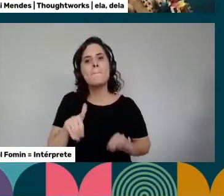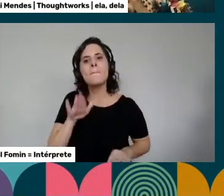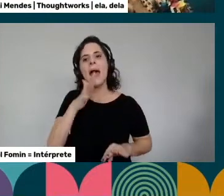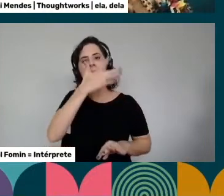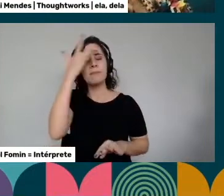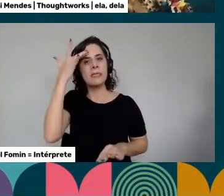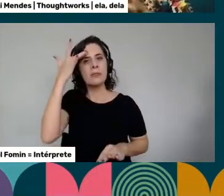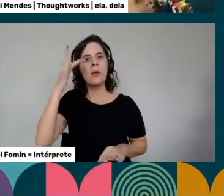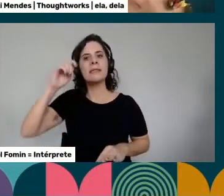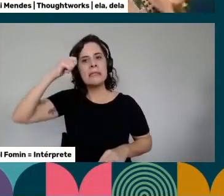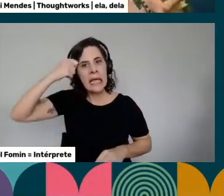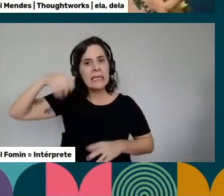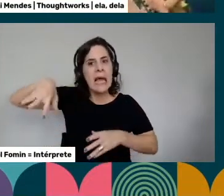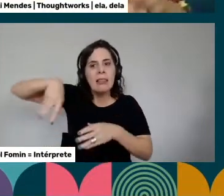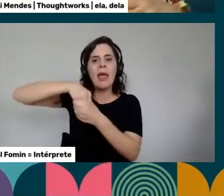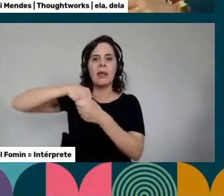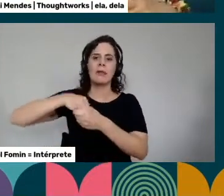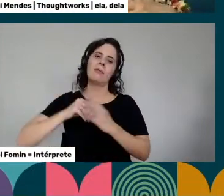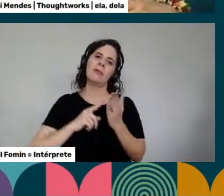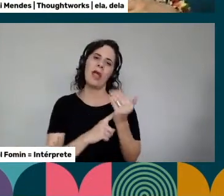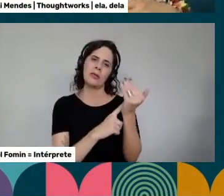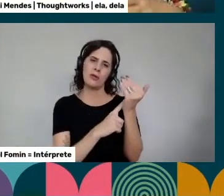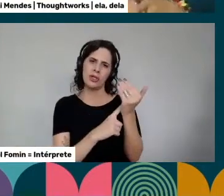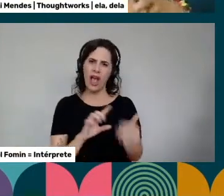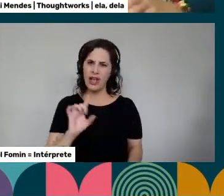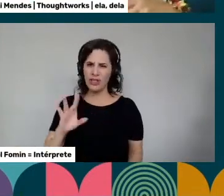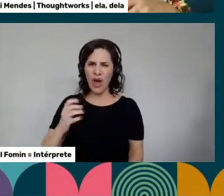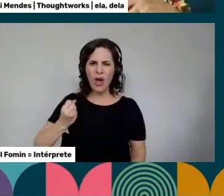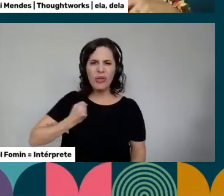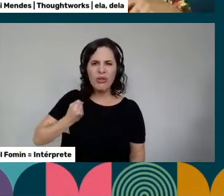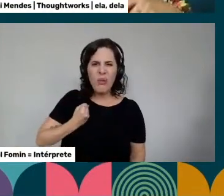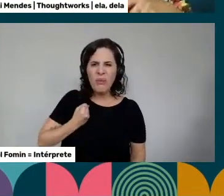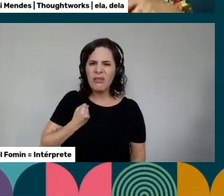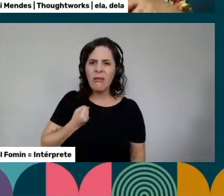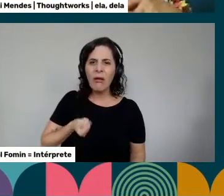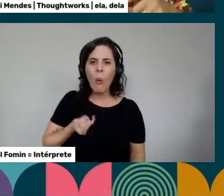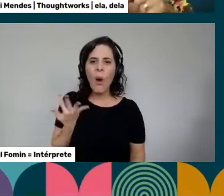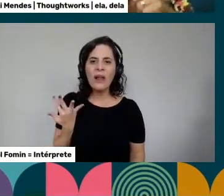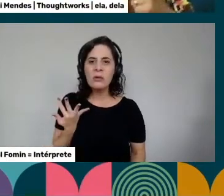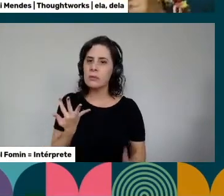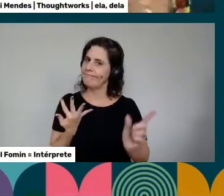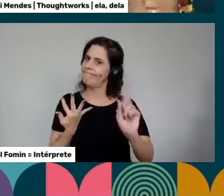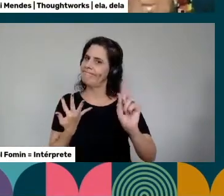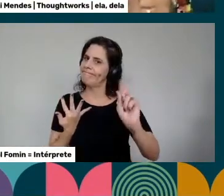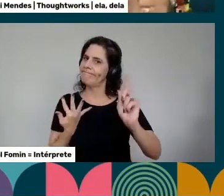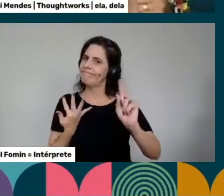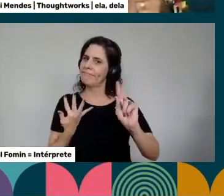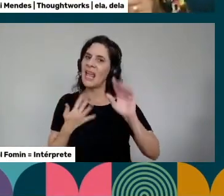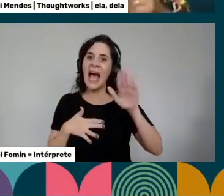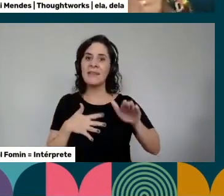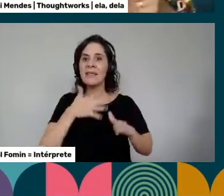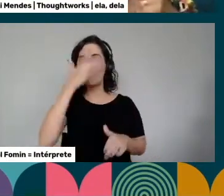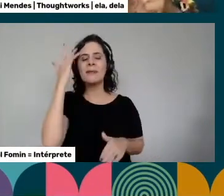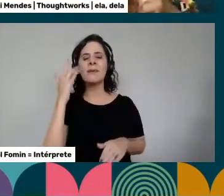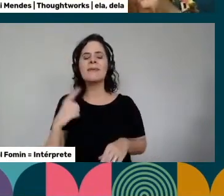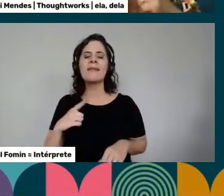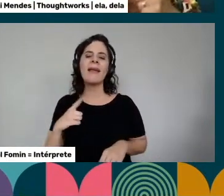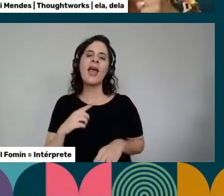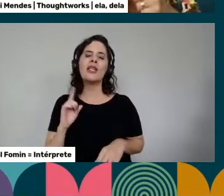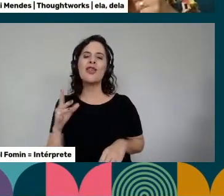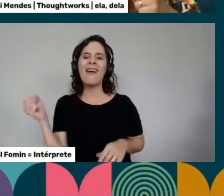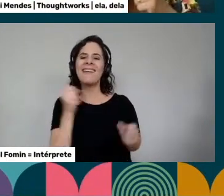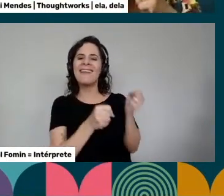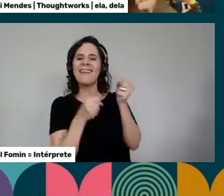de tecnologia. Não é só sobre número, a gente sabe disso, porque às vezes as pessoas param ali no primeiro estágio, né? Ter a